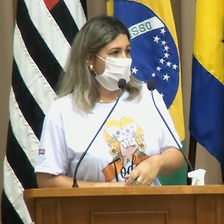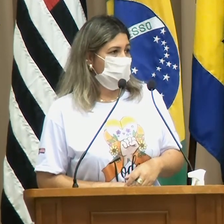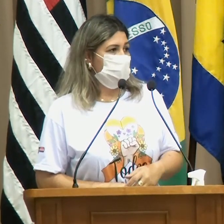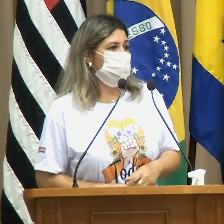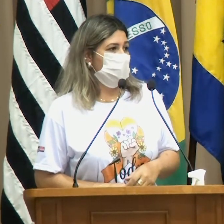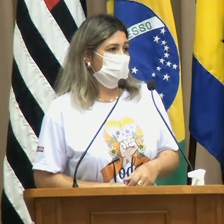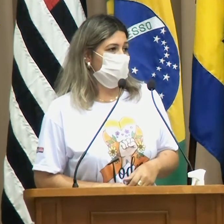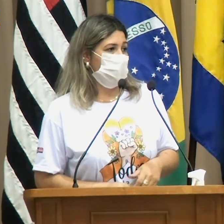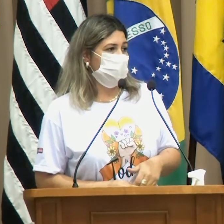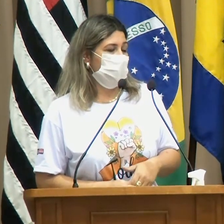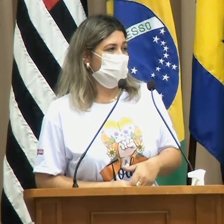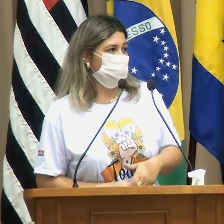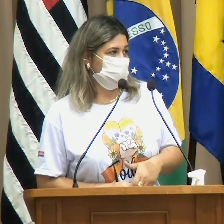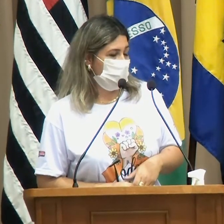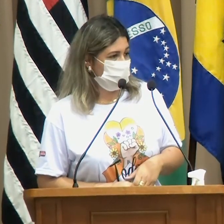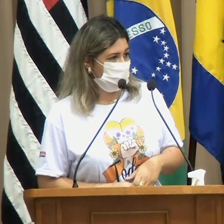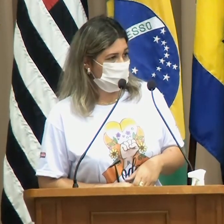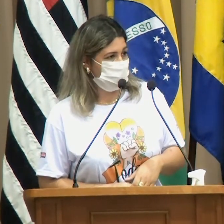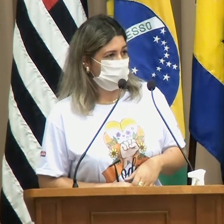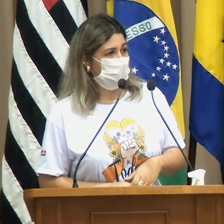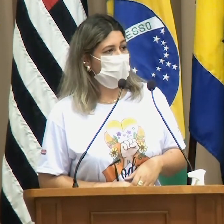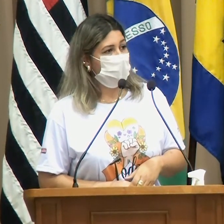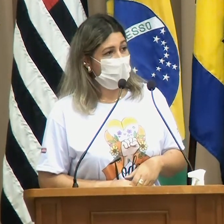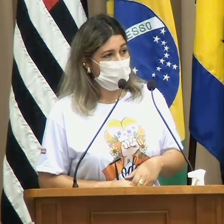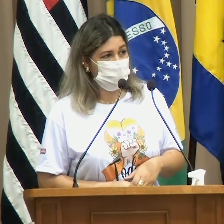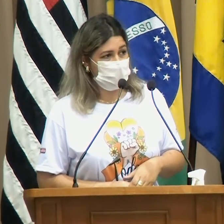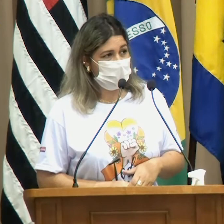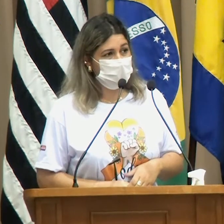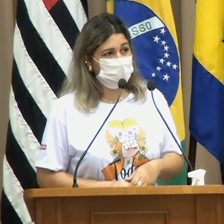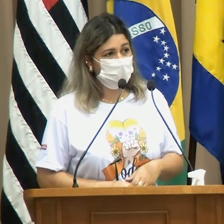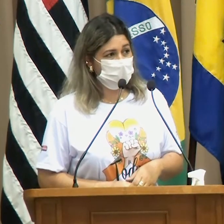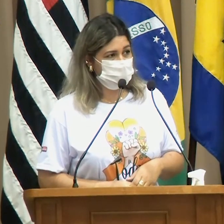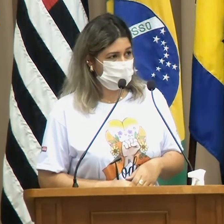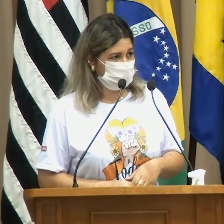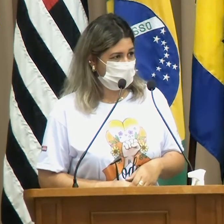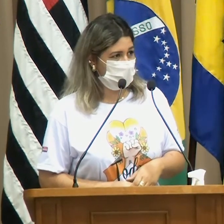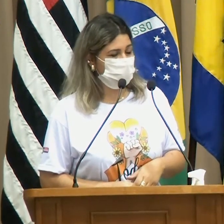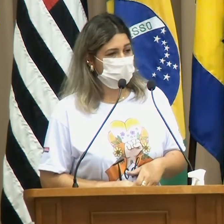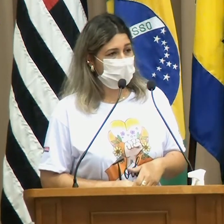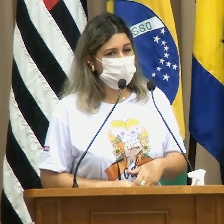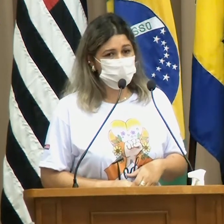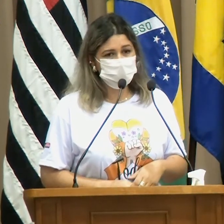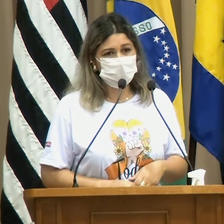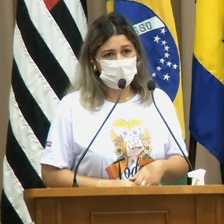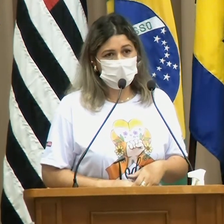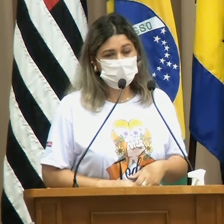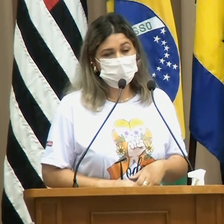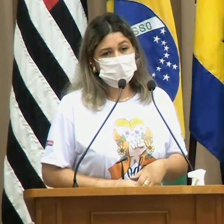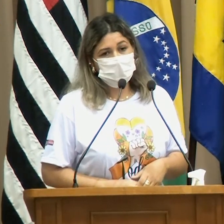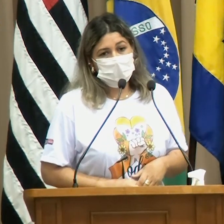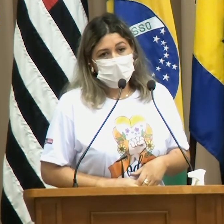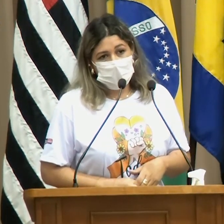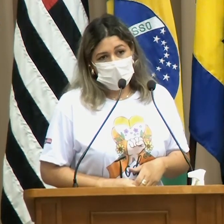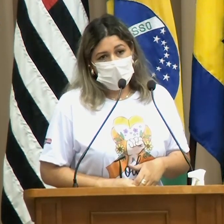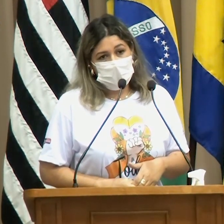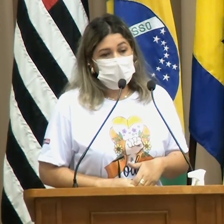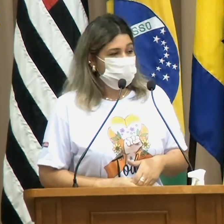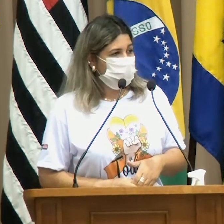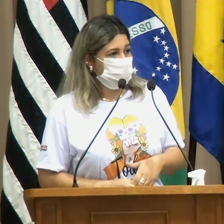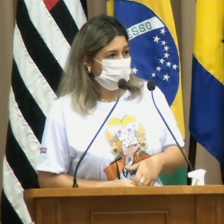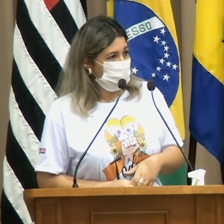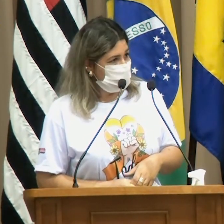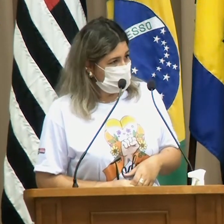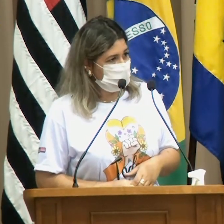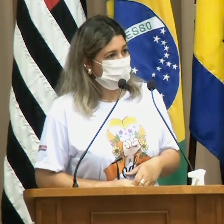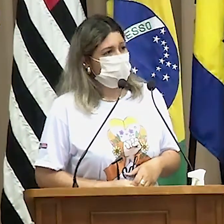né, e orientar ela a buscar ajuda profissional, acompanhar todo esse processo, ficar junto dela. Isso